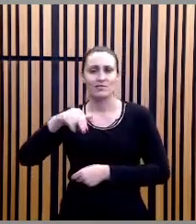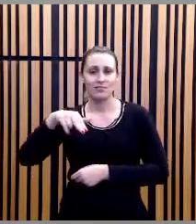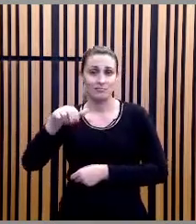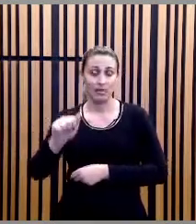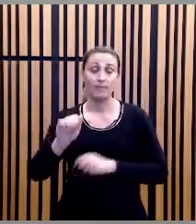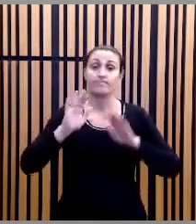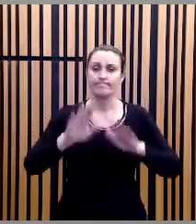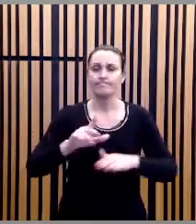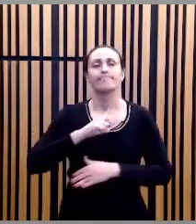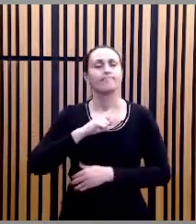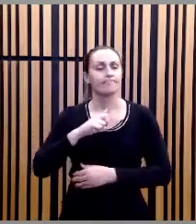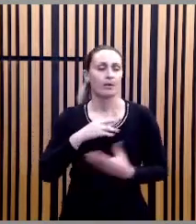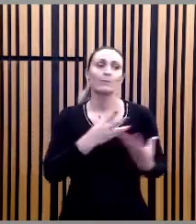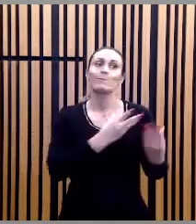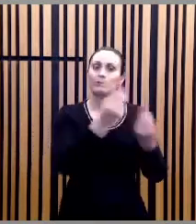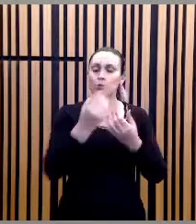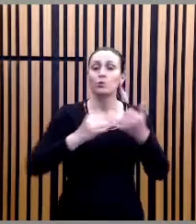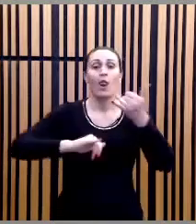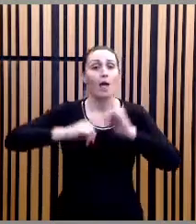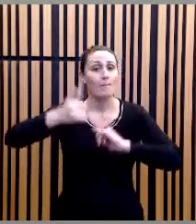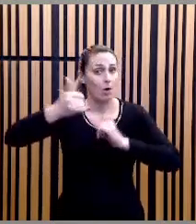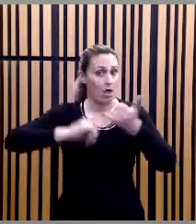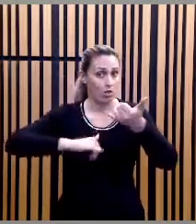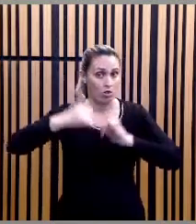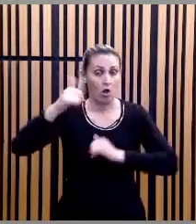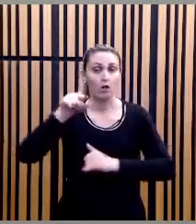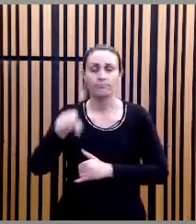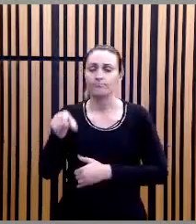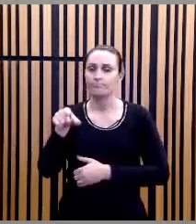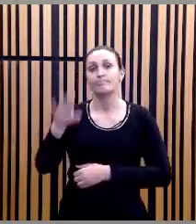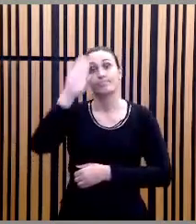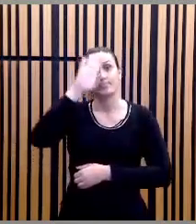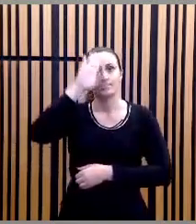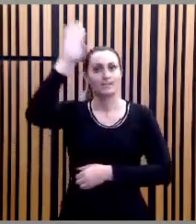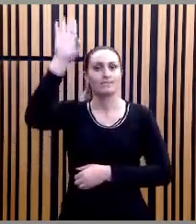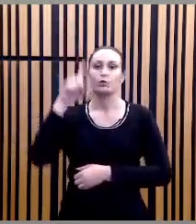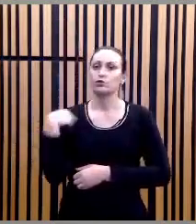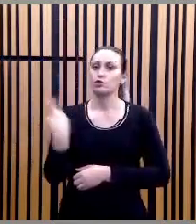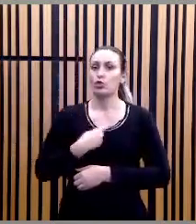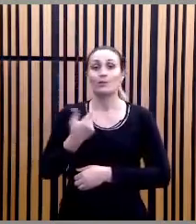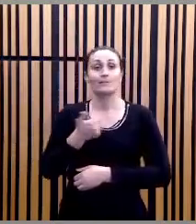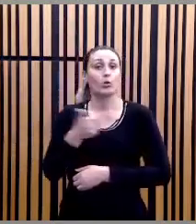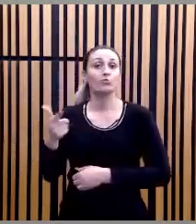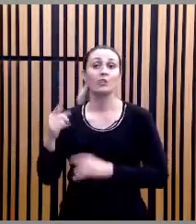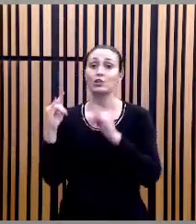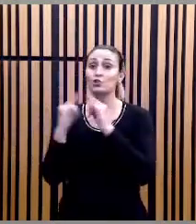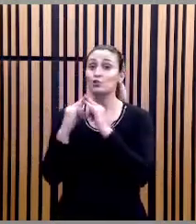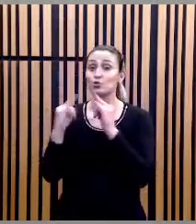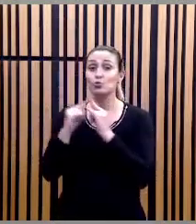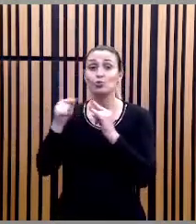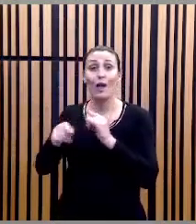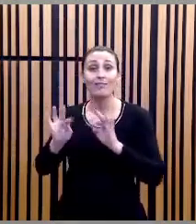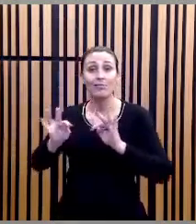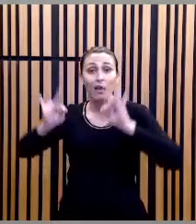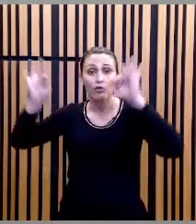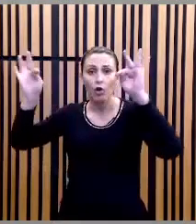da universidade. A parte de biomedicina, especificamente, a gente não tem um instituto tecnológico, mas a